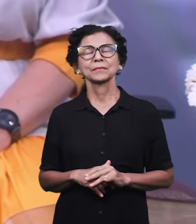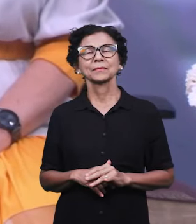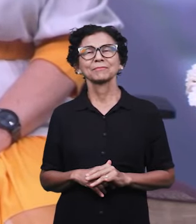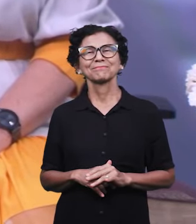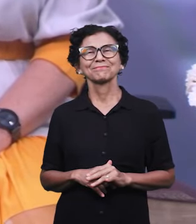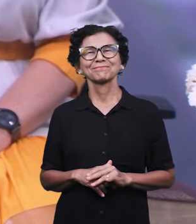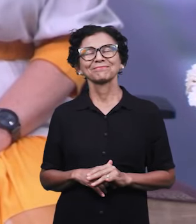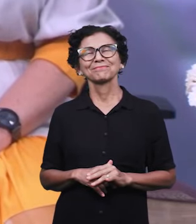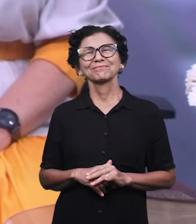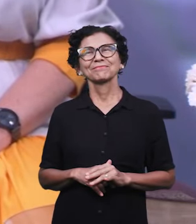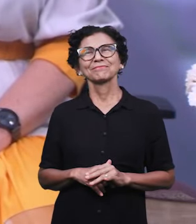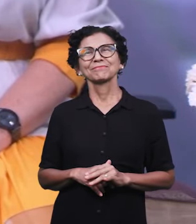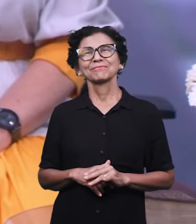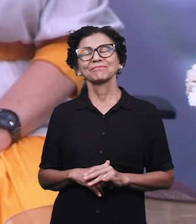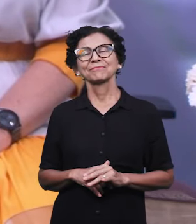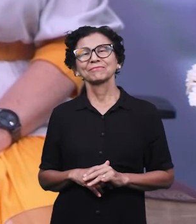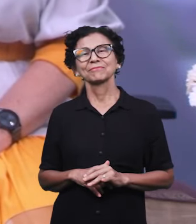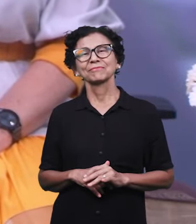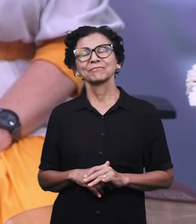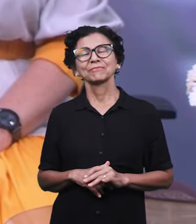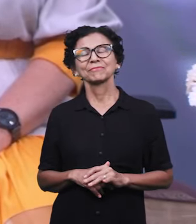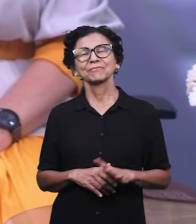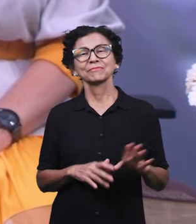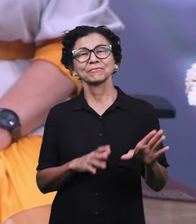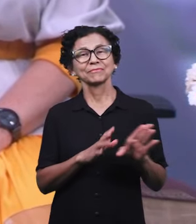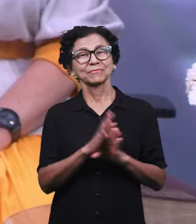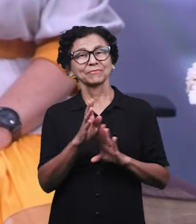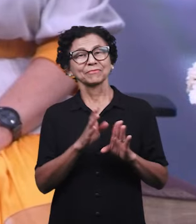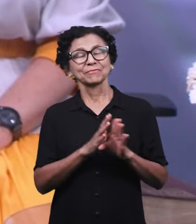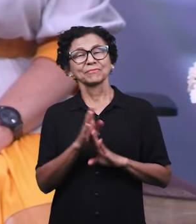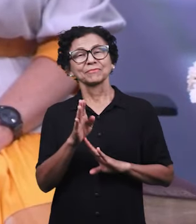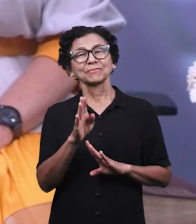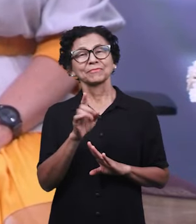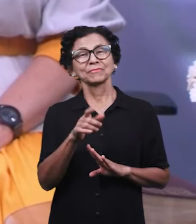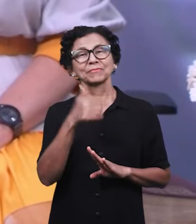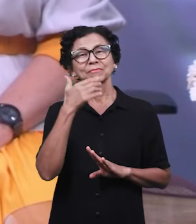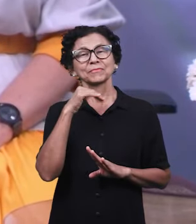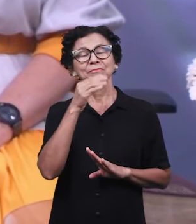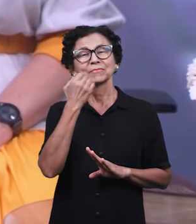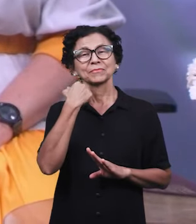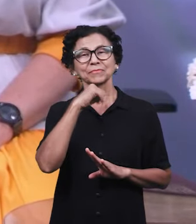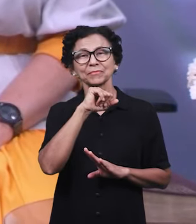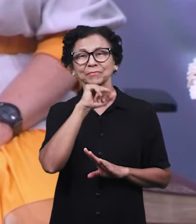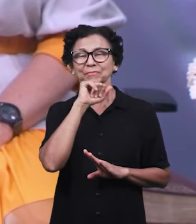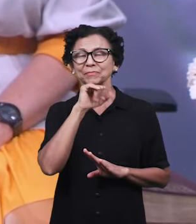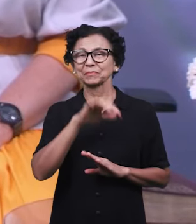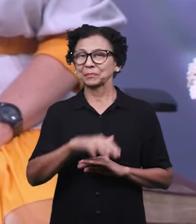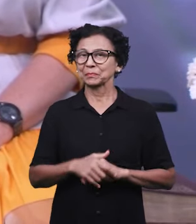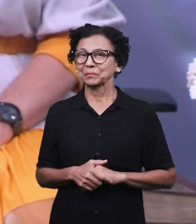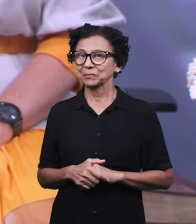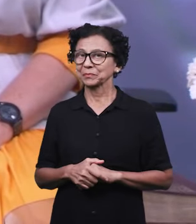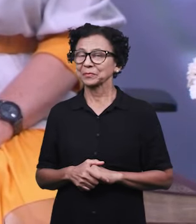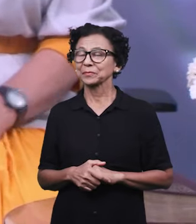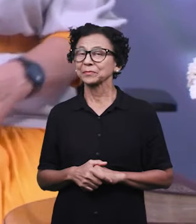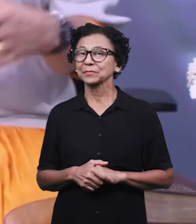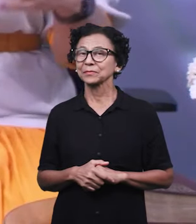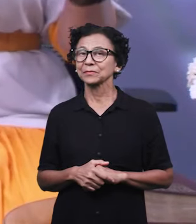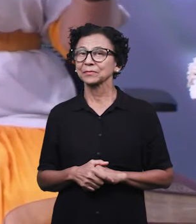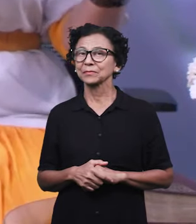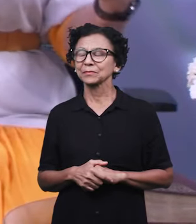até os nossos jovens, que é orientar você, pai, mãe que nos assiste, sobre os cuidados que nós devemos